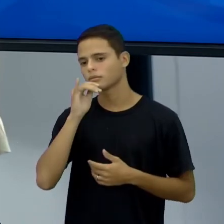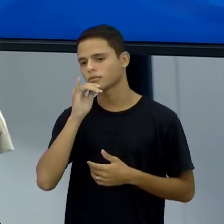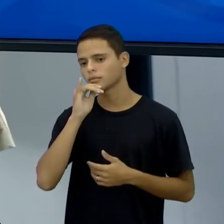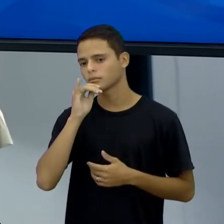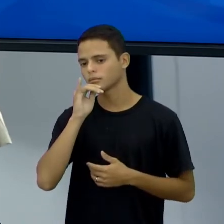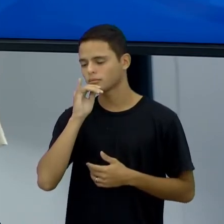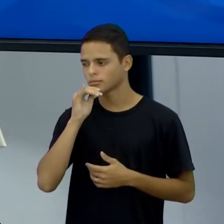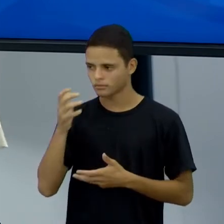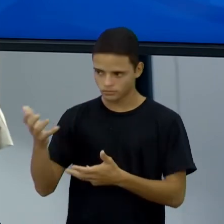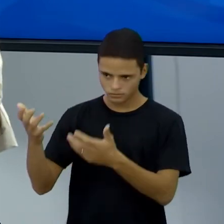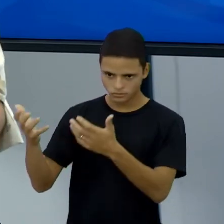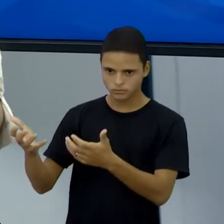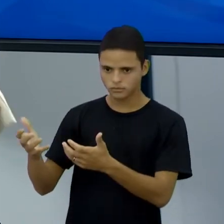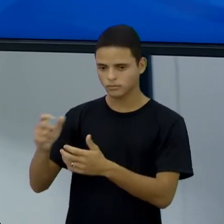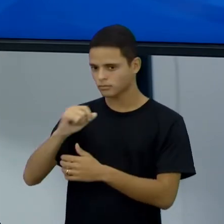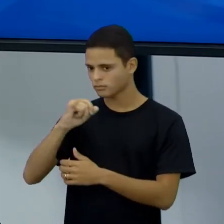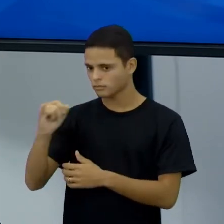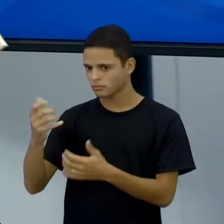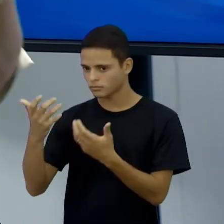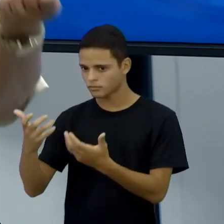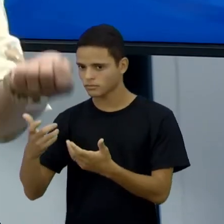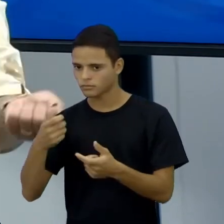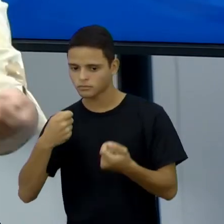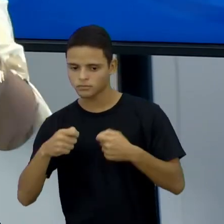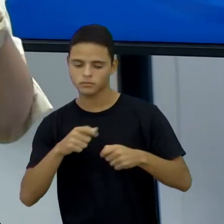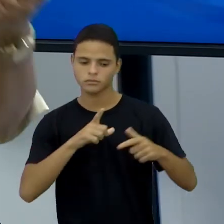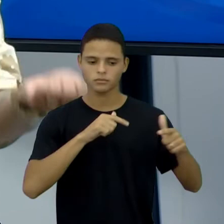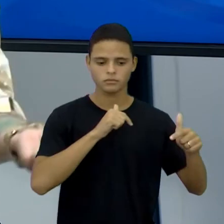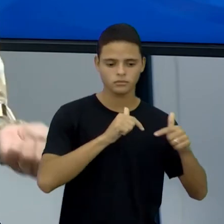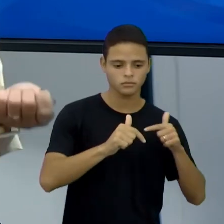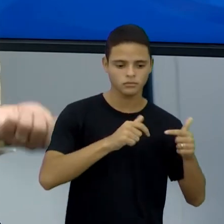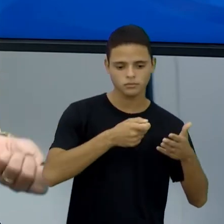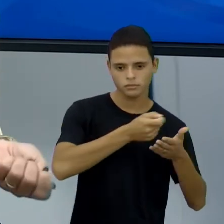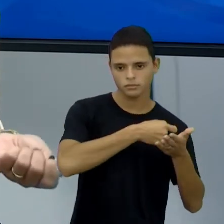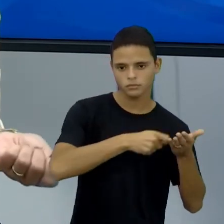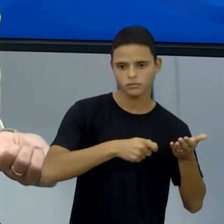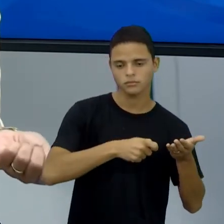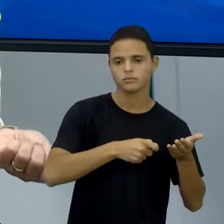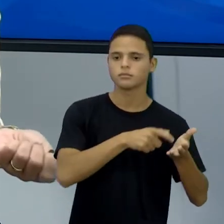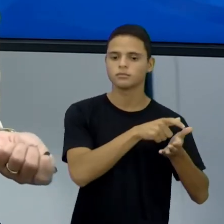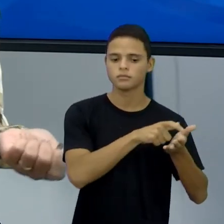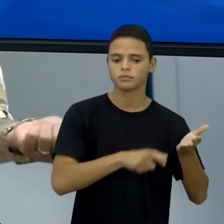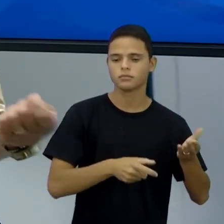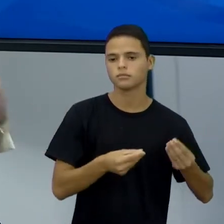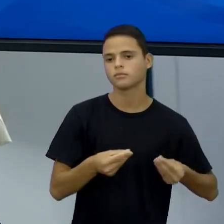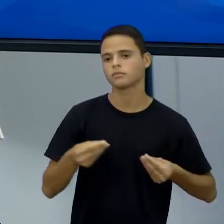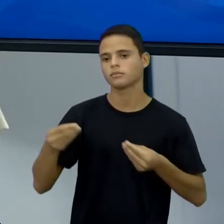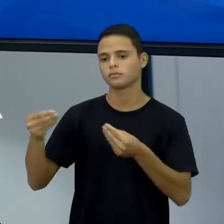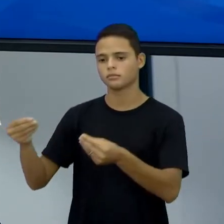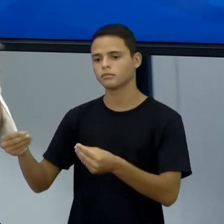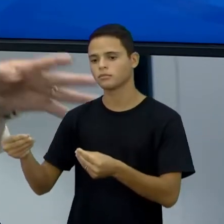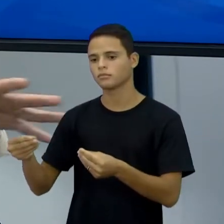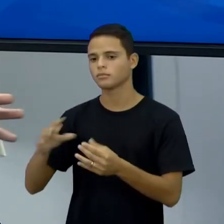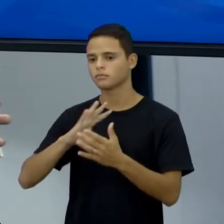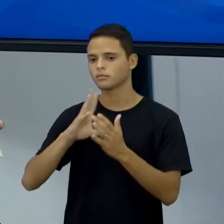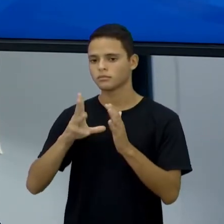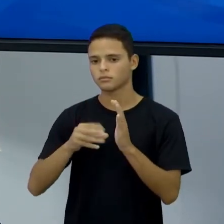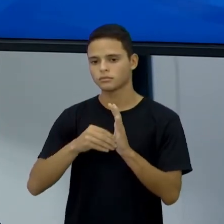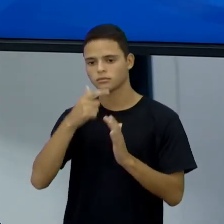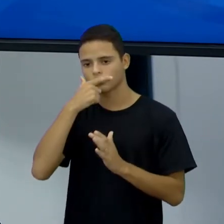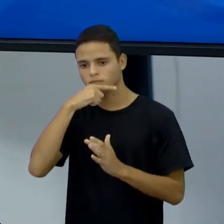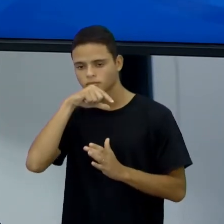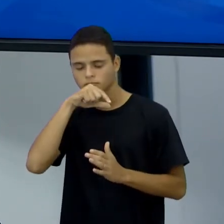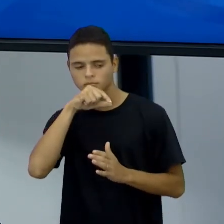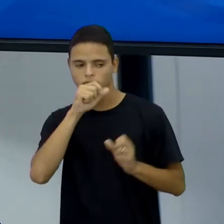para você ganhar, você tem que fazer um trabalho escrito e me entregar. Para que incentivo. Tudo do meu pai era isso.